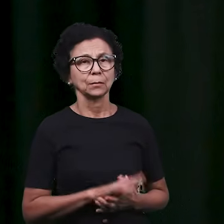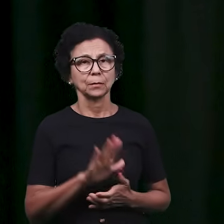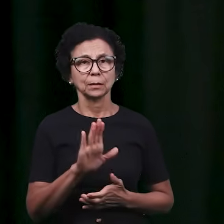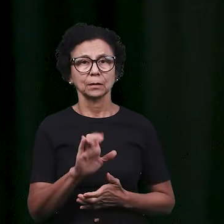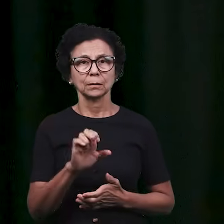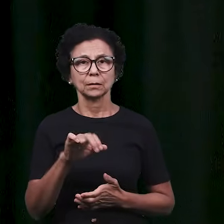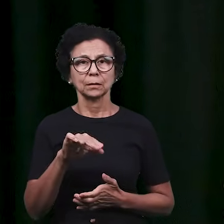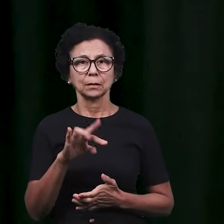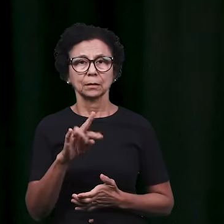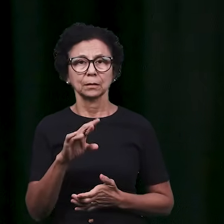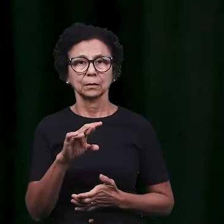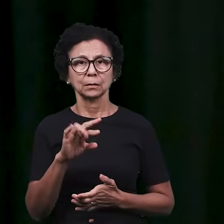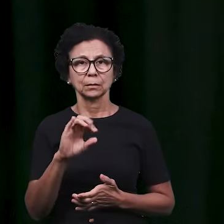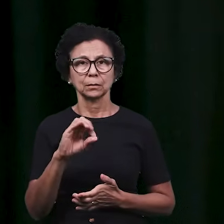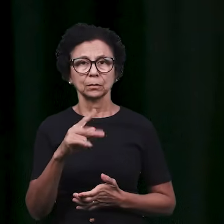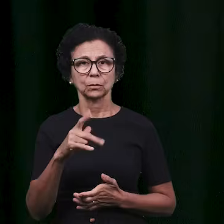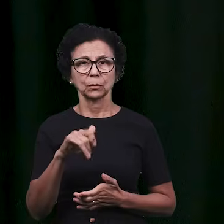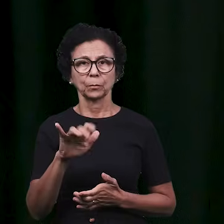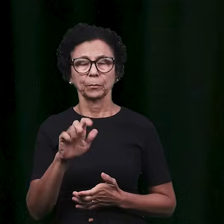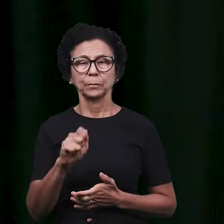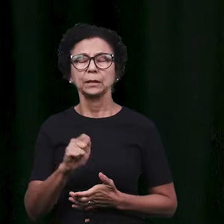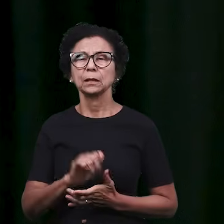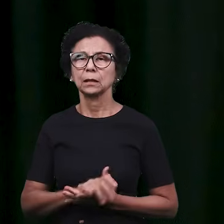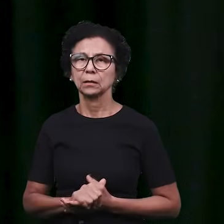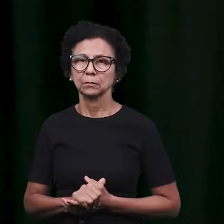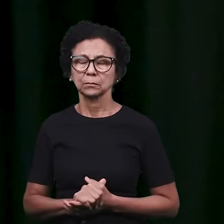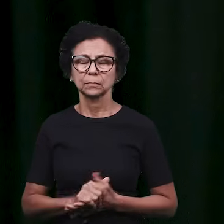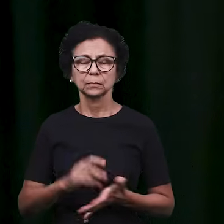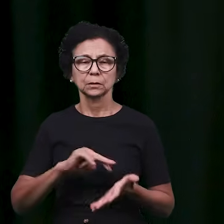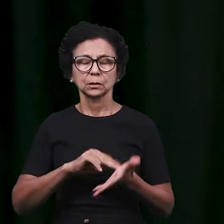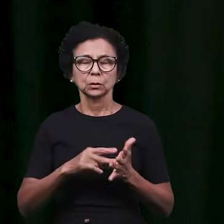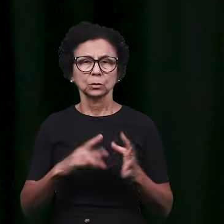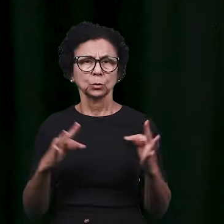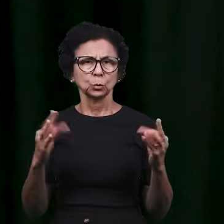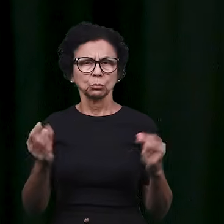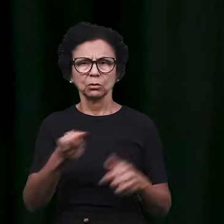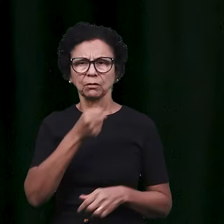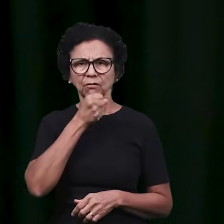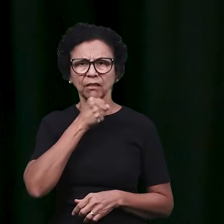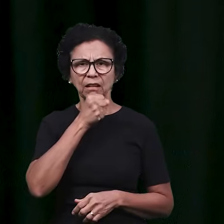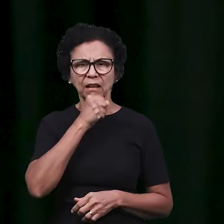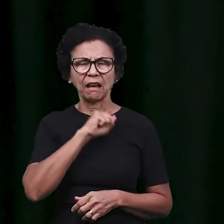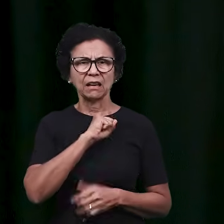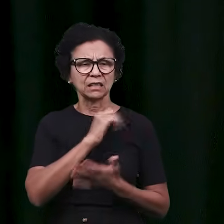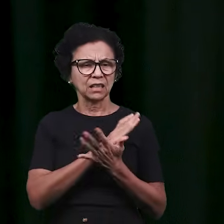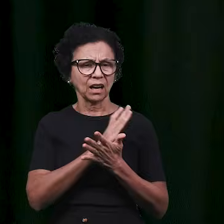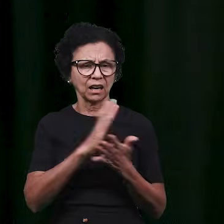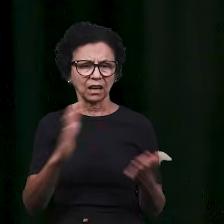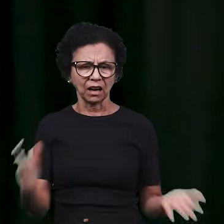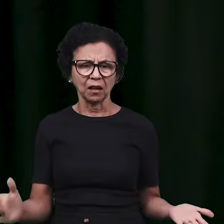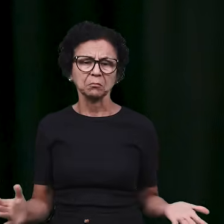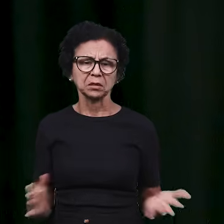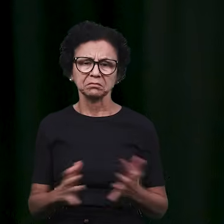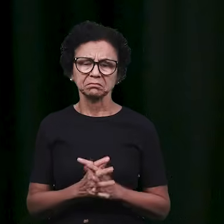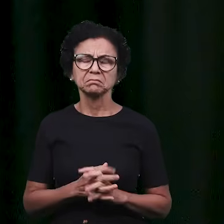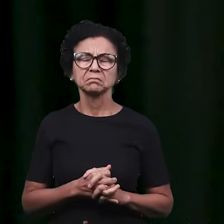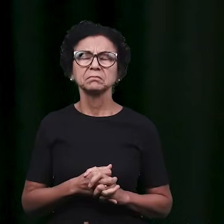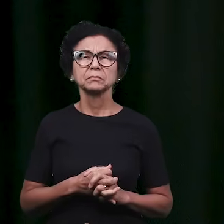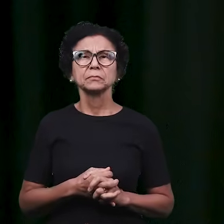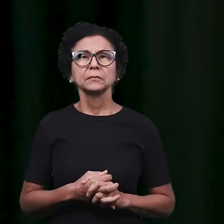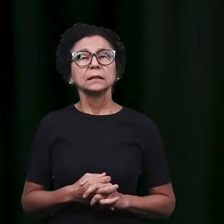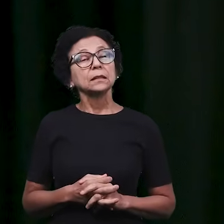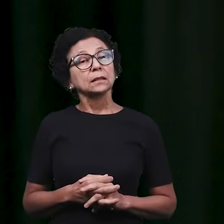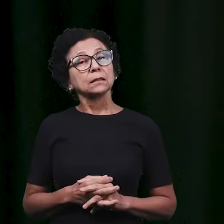tudo caminha para o caos, tudo se deteriora, né? Tudo envelhece, tudo acaba. E